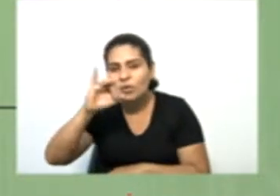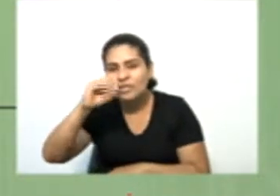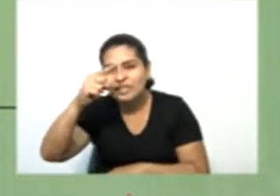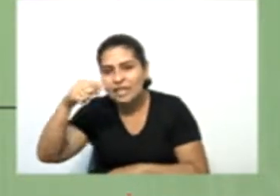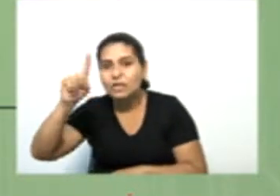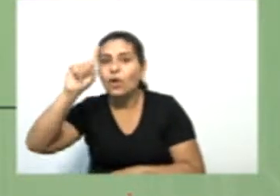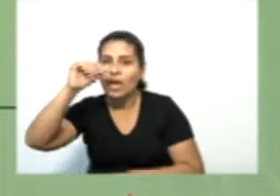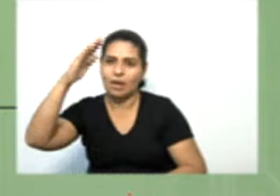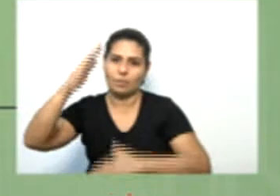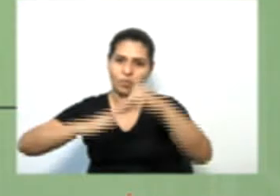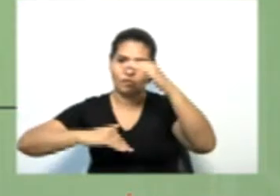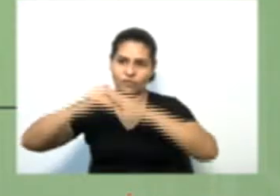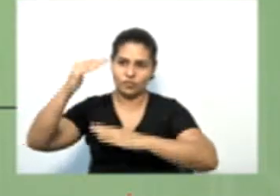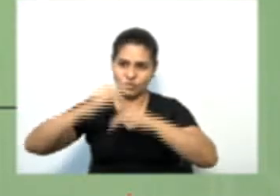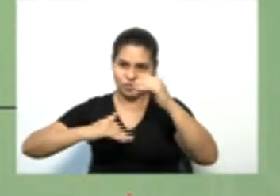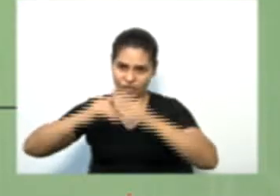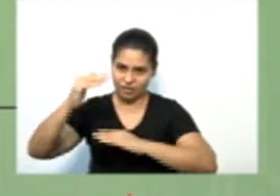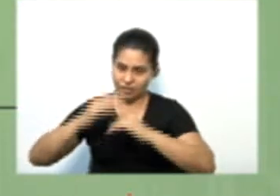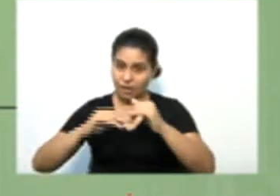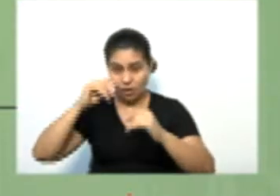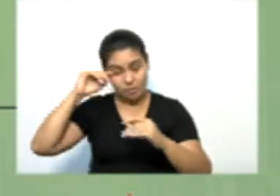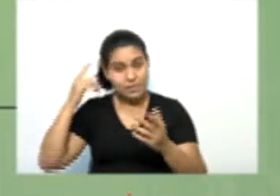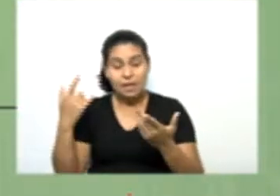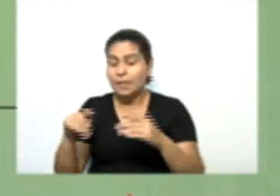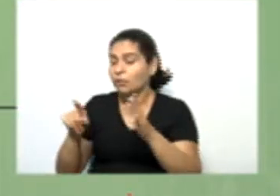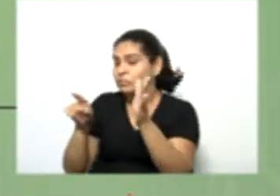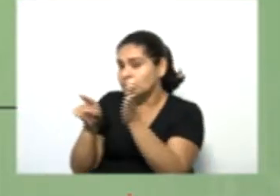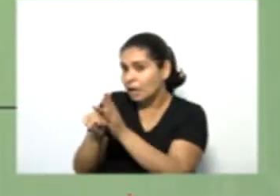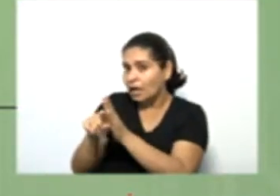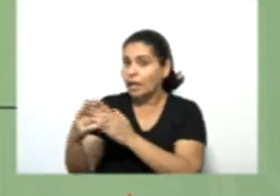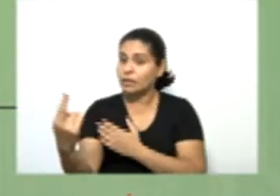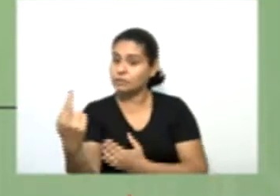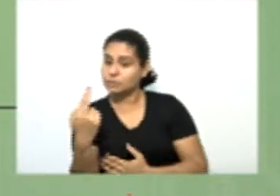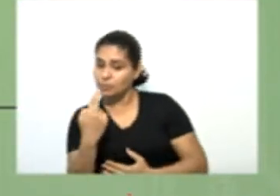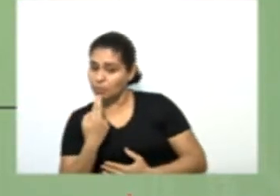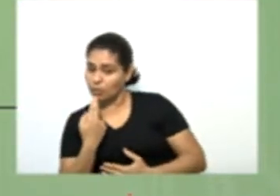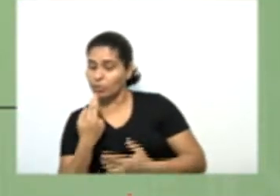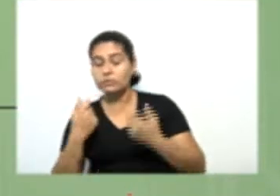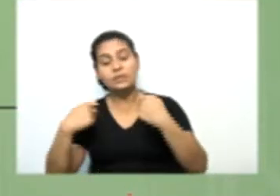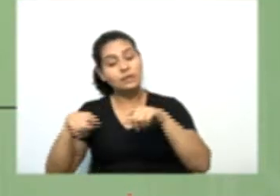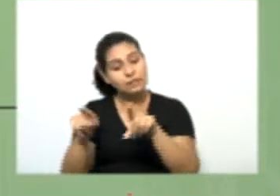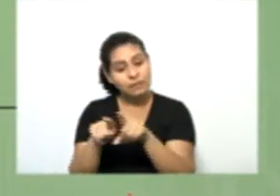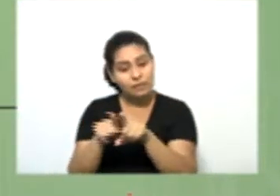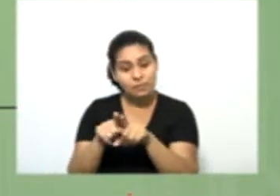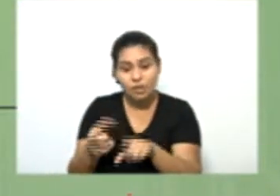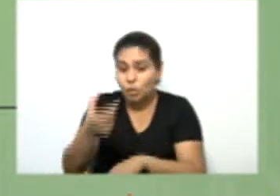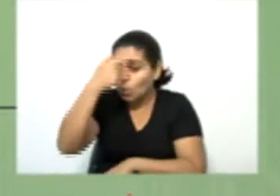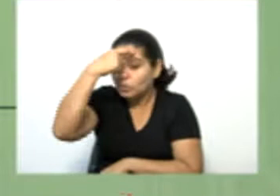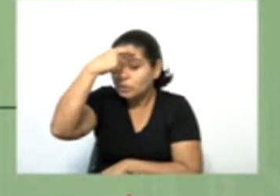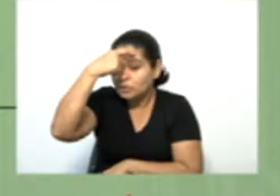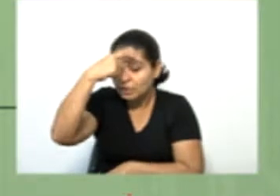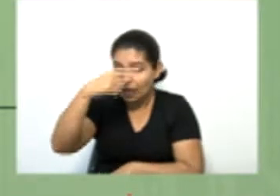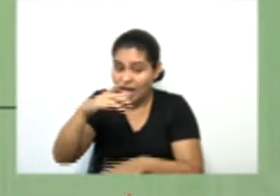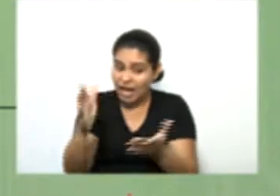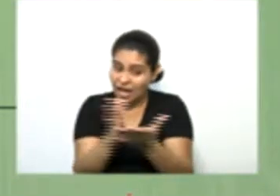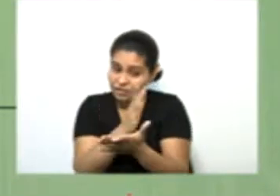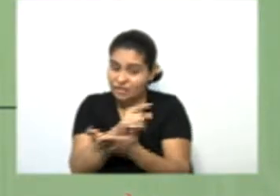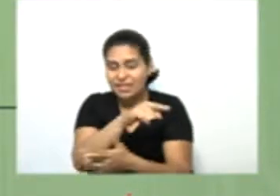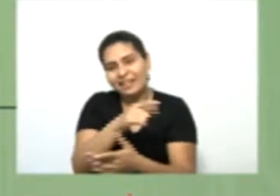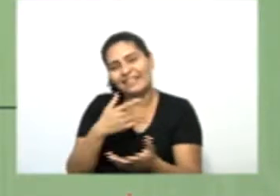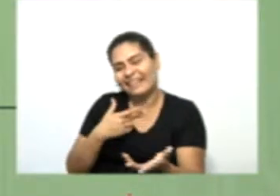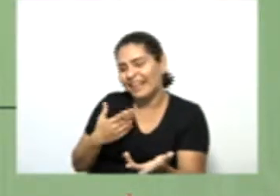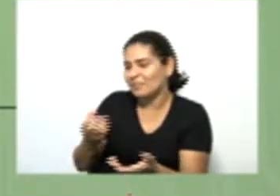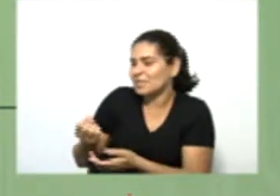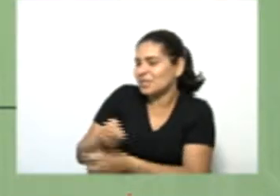profissional, tá certo? Faça uma abordagem em termos de resultados concretos e racionais, mesmo ele querendo trabalhar de